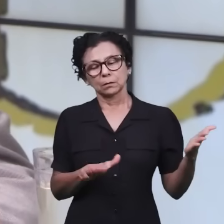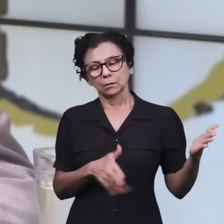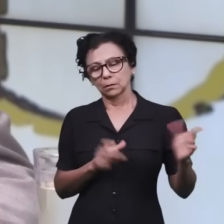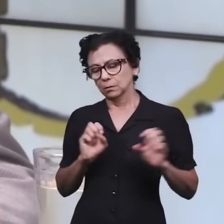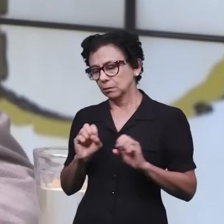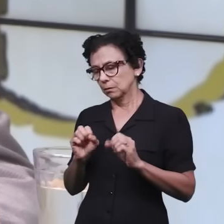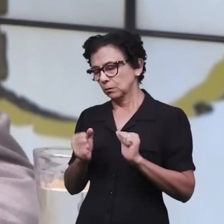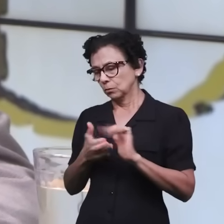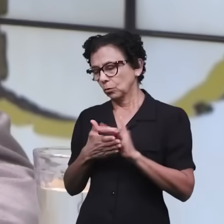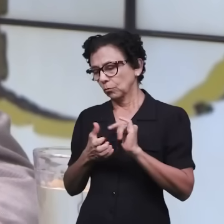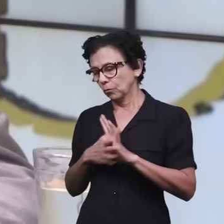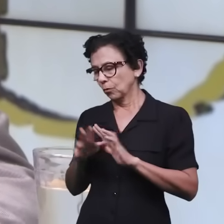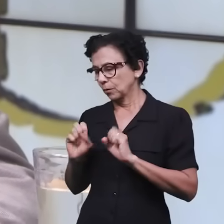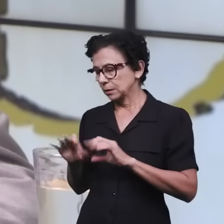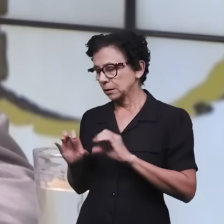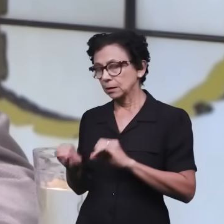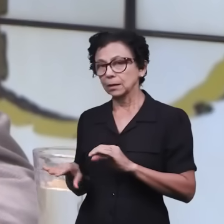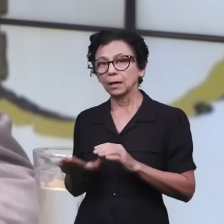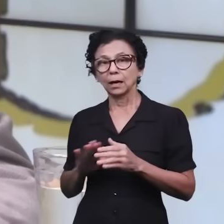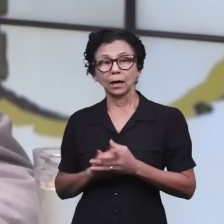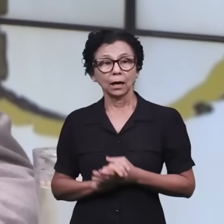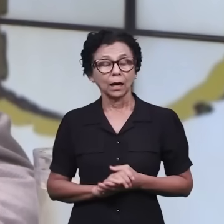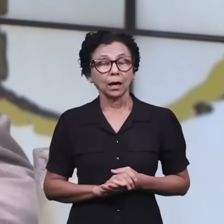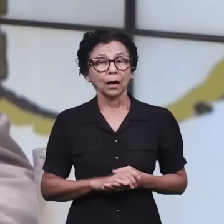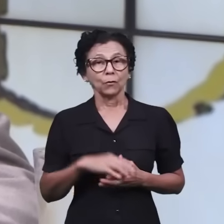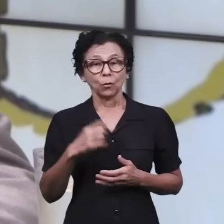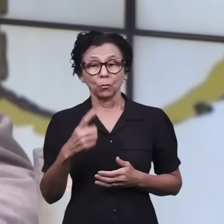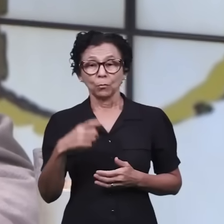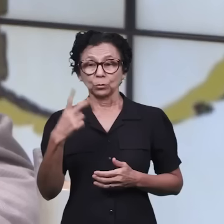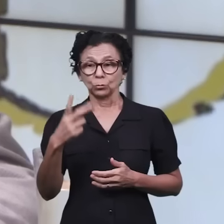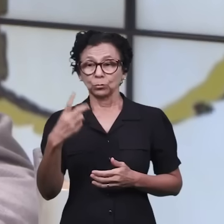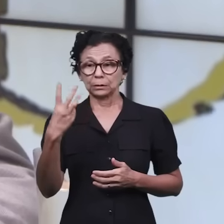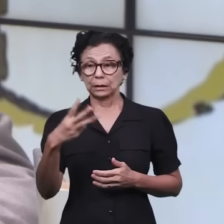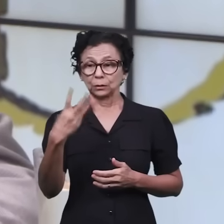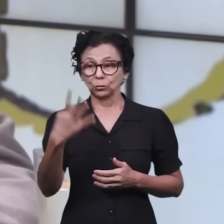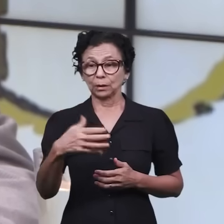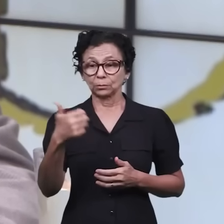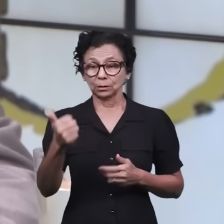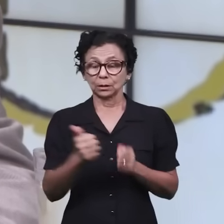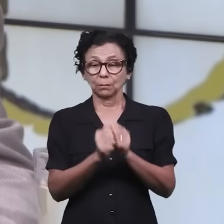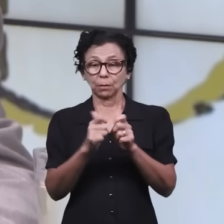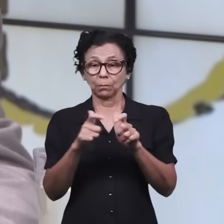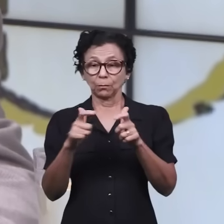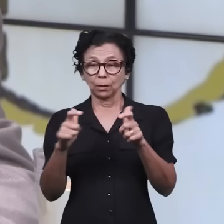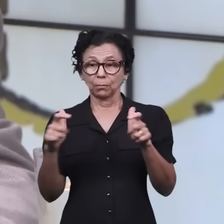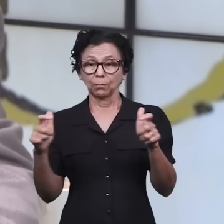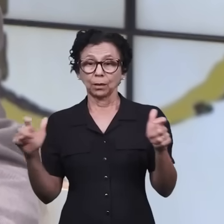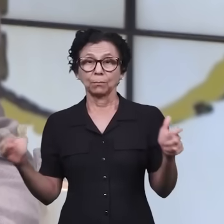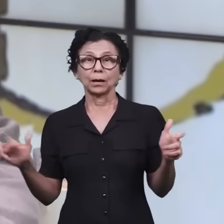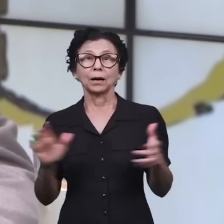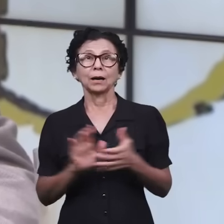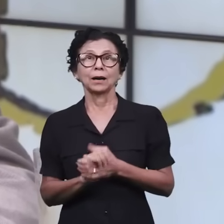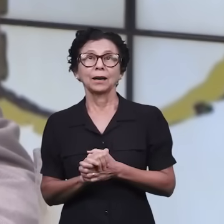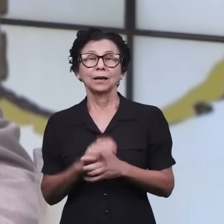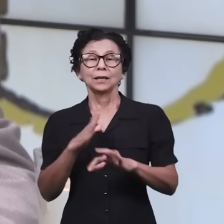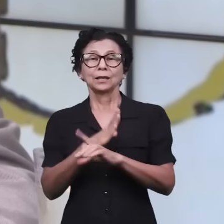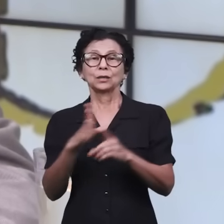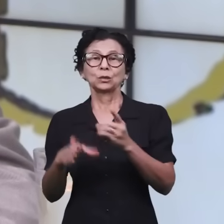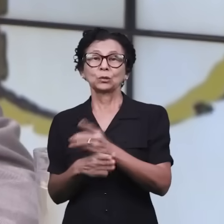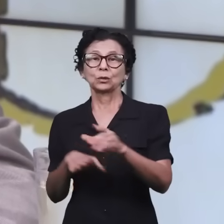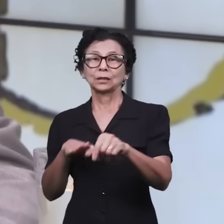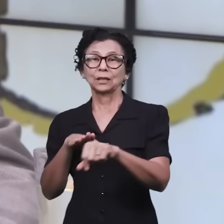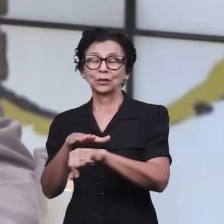para essa criança. Daqui a pouco tinham 2, daqui a pouco tinham 10, daqui a pouco tinham 20 e no culto à noite tinham